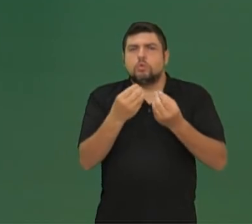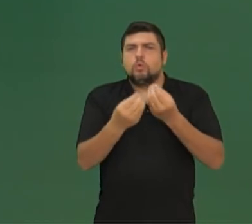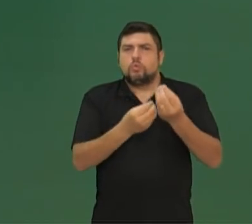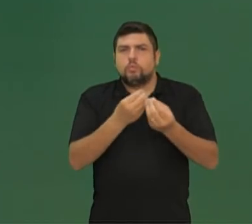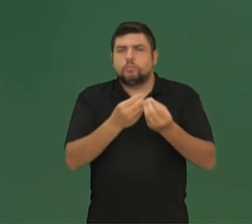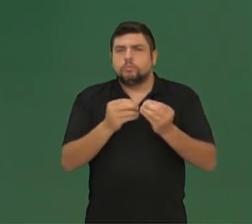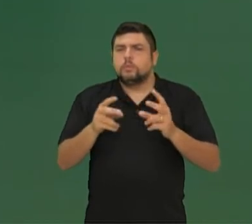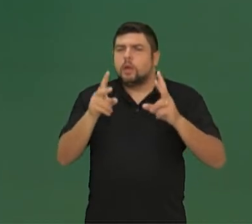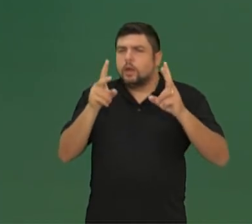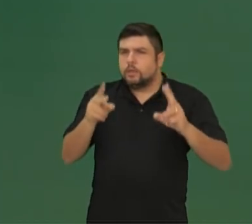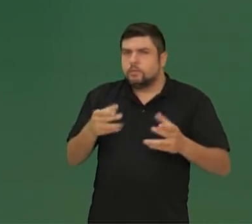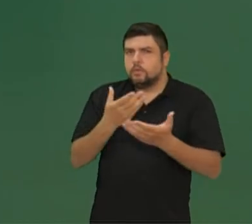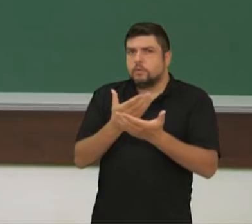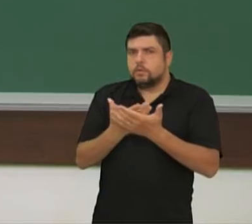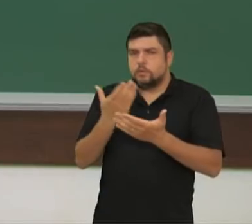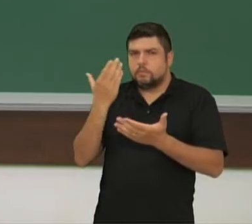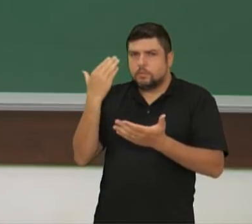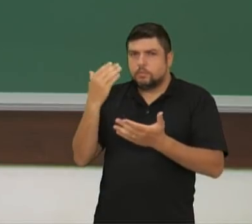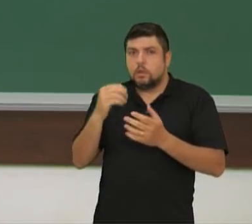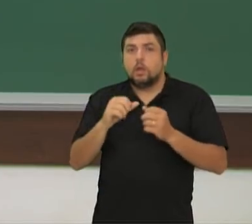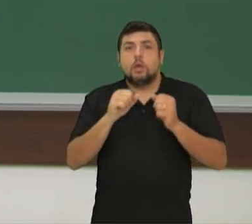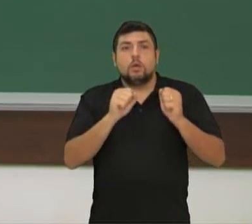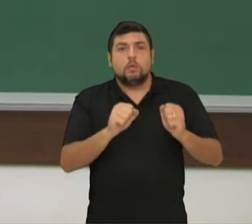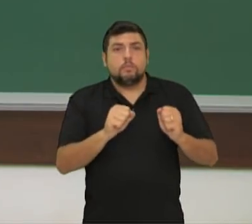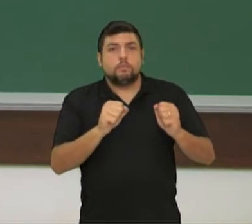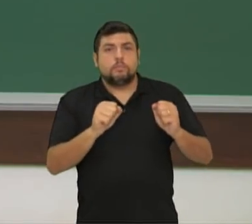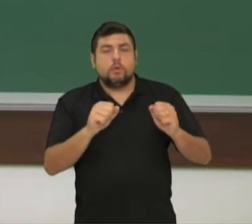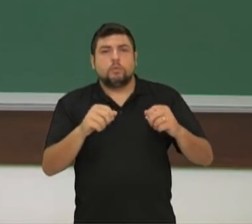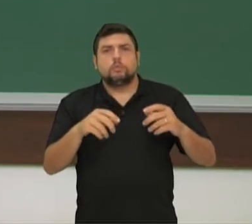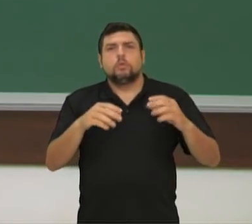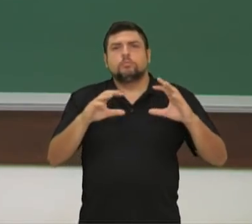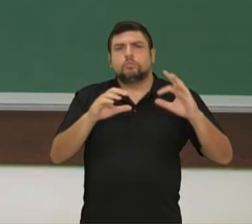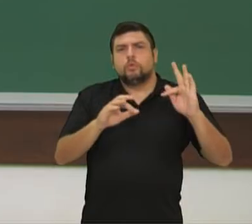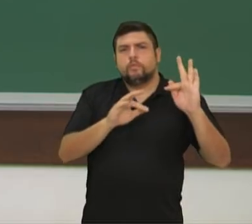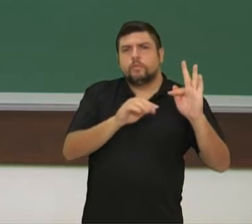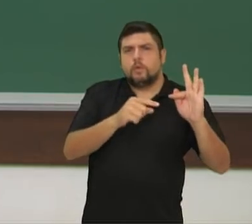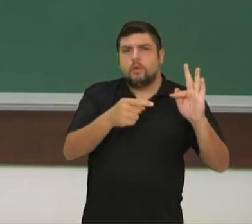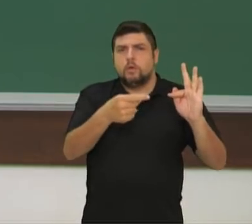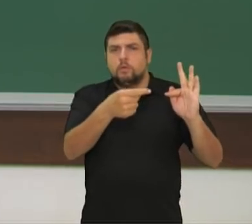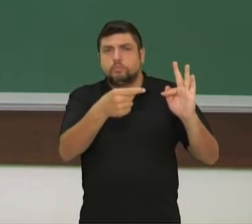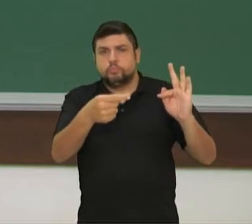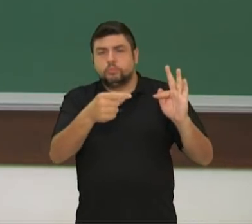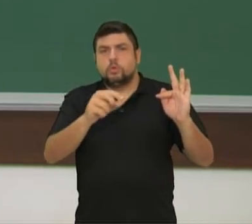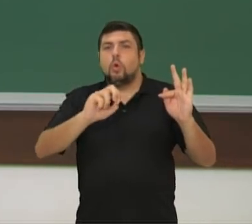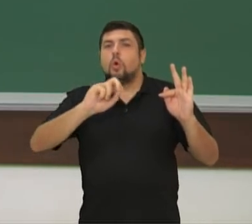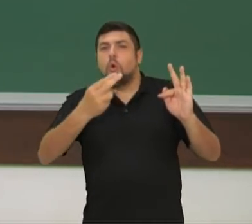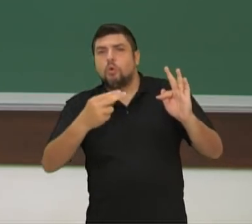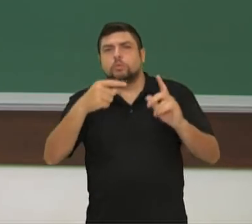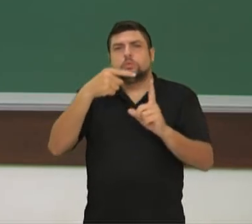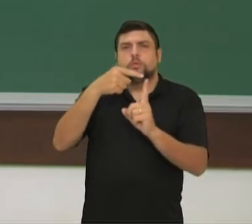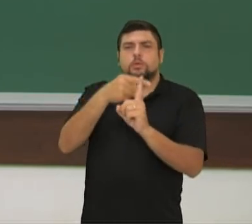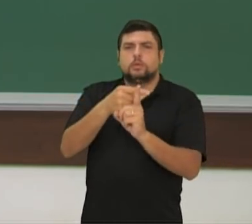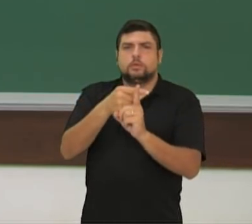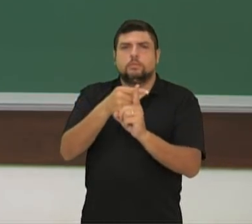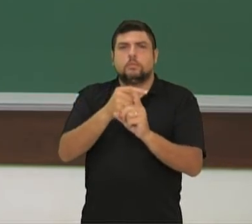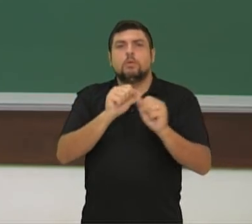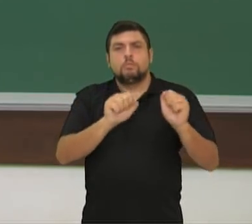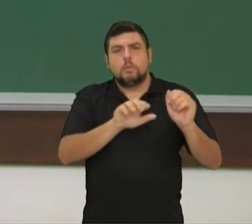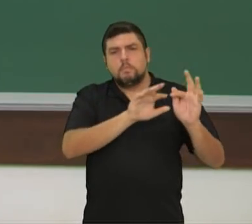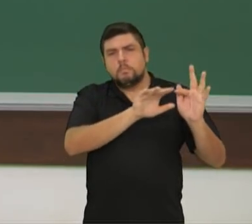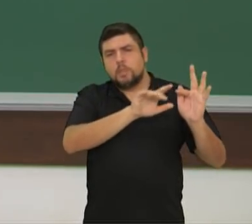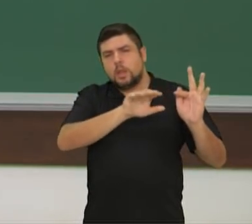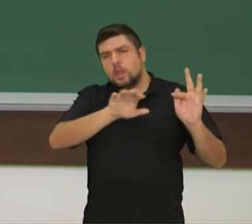na aula anterior. Ou ela pode ser negativa, ou ela pode ser positiva. Pode atribuir valores negativos ou atribuir